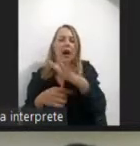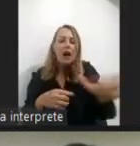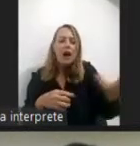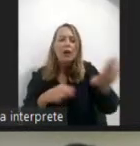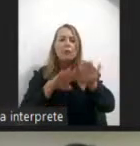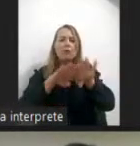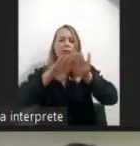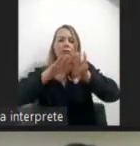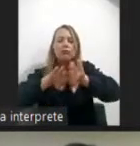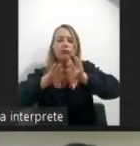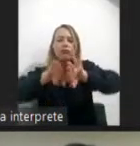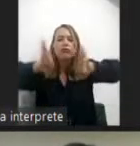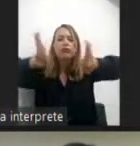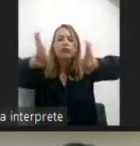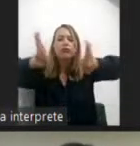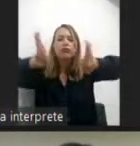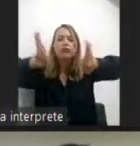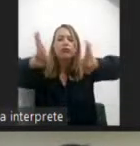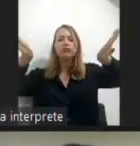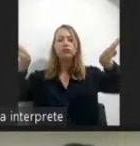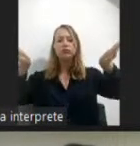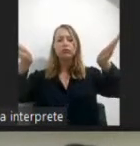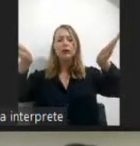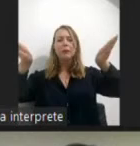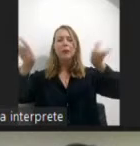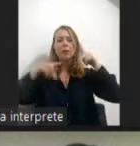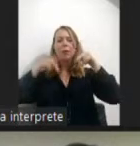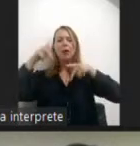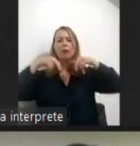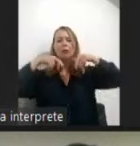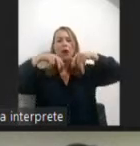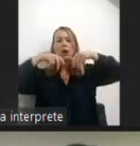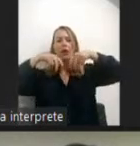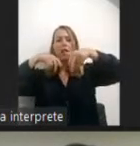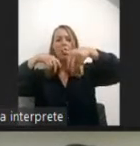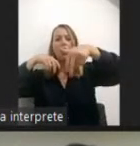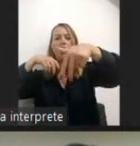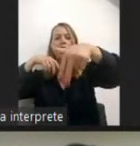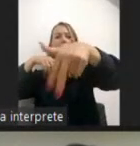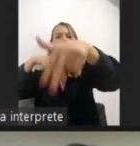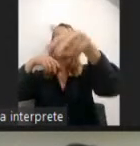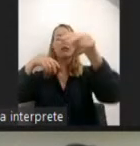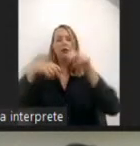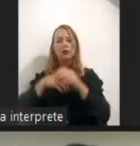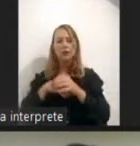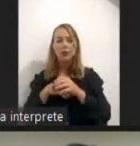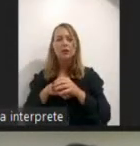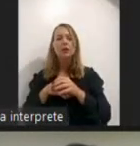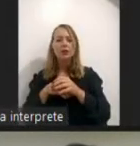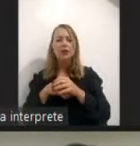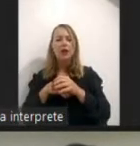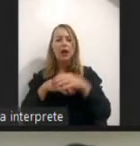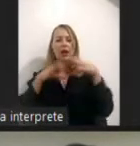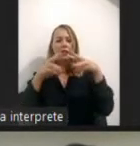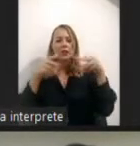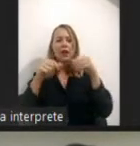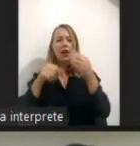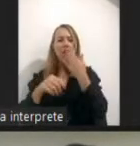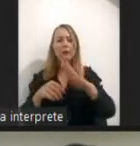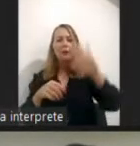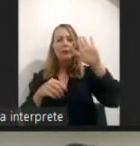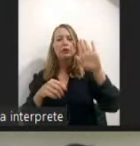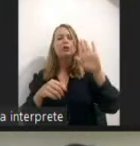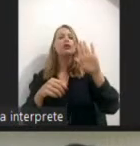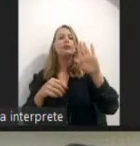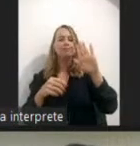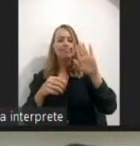cessando as águas do Jordão para o povo passar, foi ele que cumpriu as promessas da terra prometida. É ele que